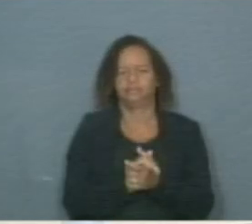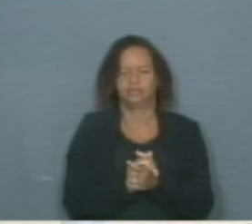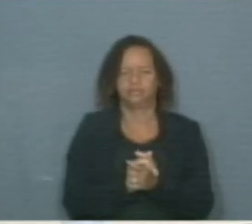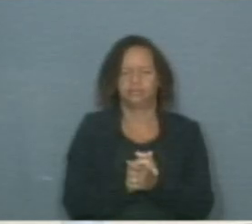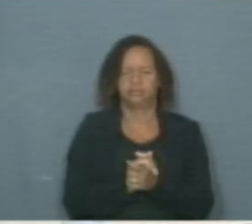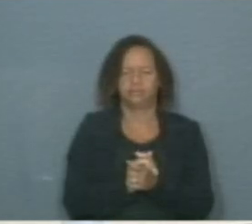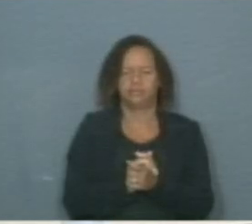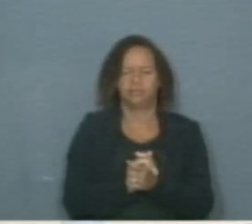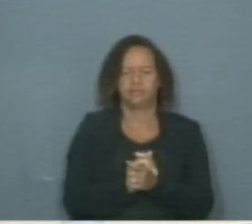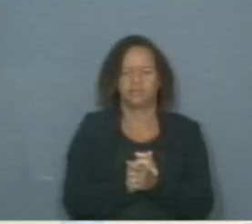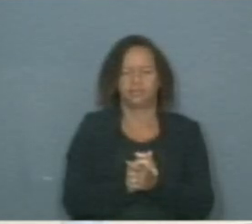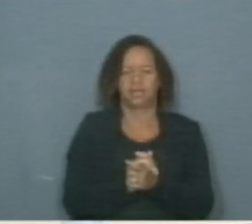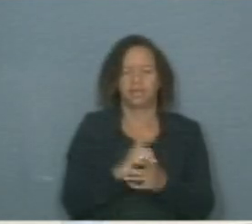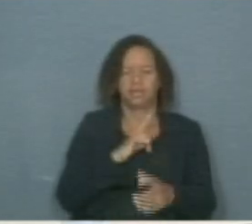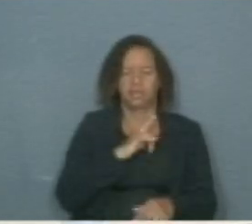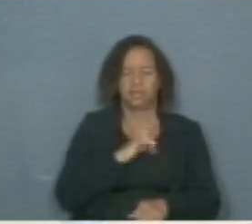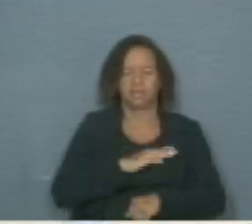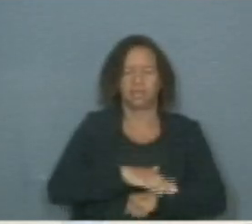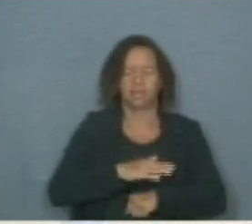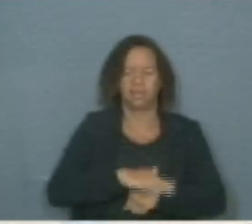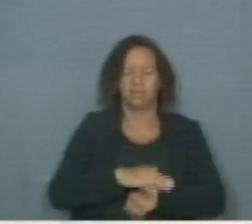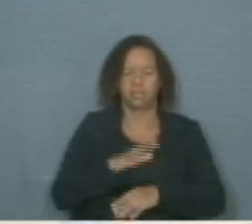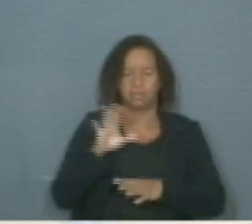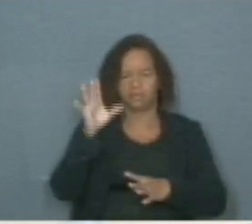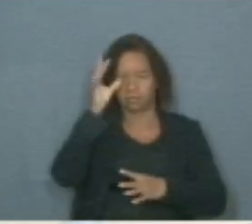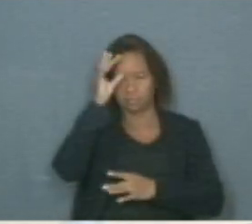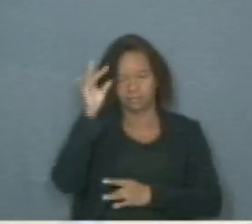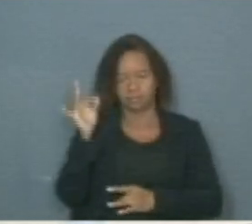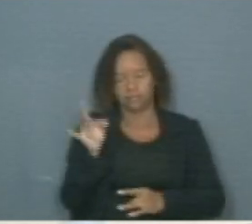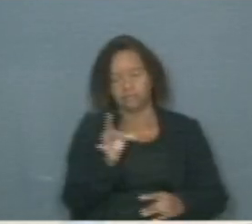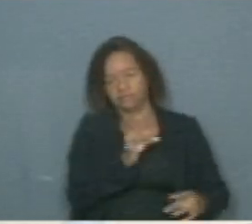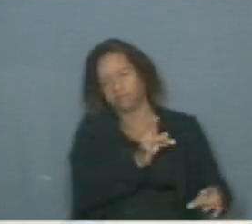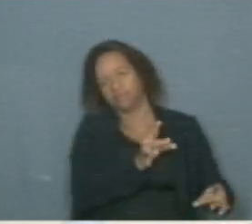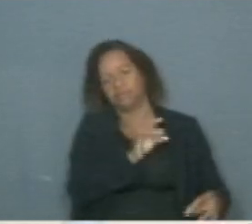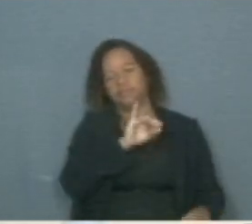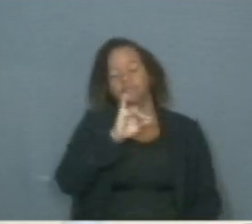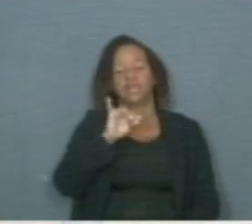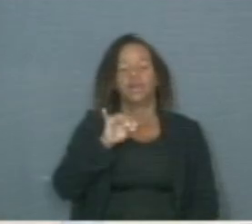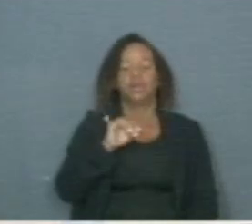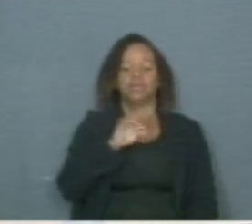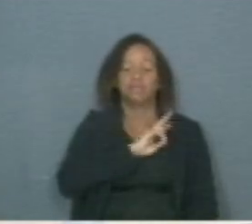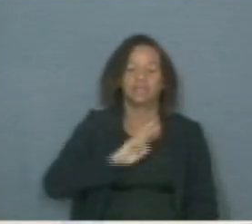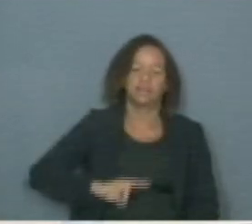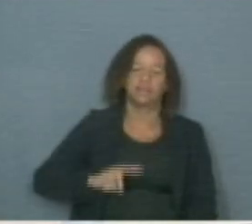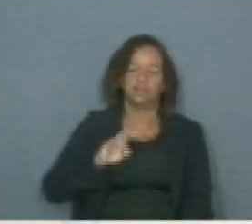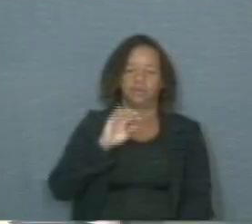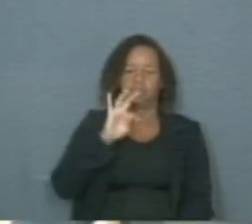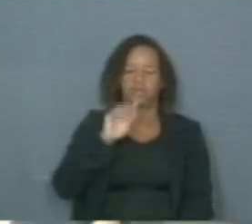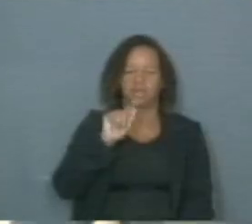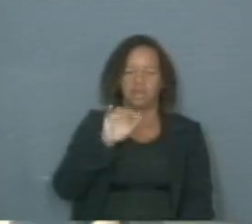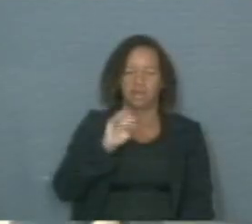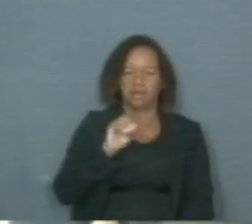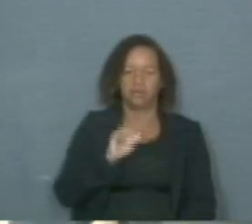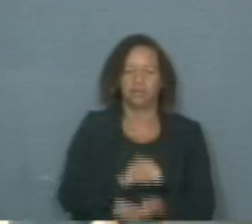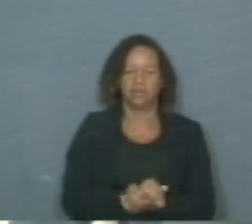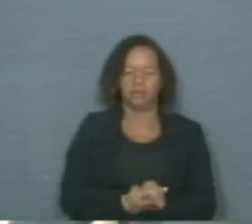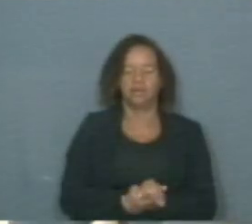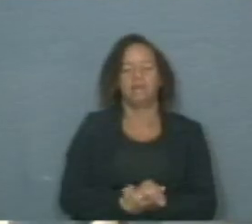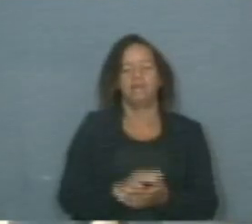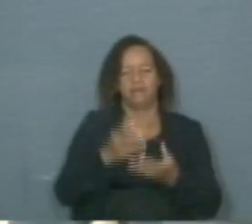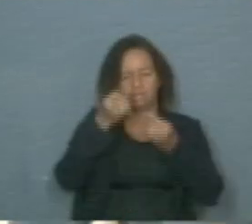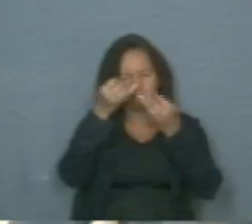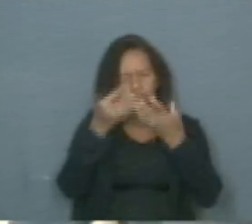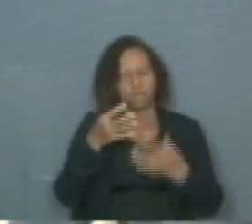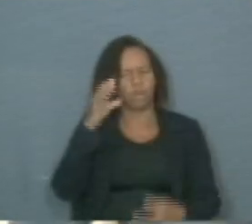que haja tempo, eu cedo de imediato a palavra ao vereador Tiago Medina. Vereadora, eu escutei a